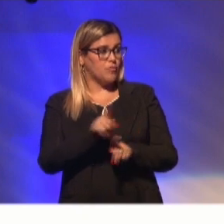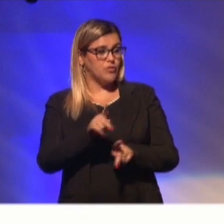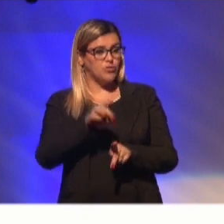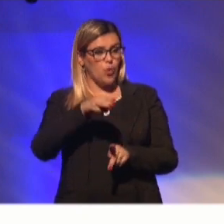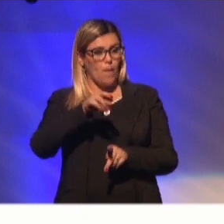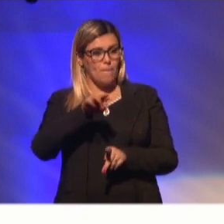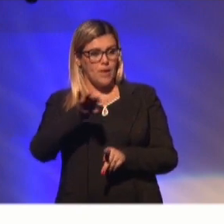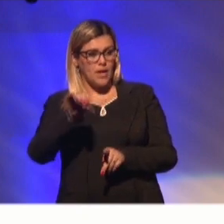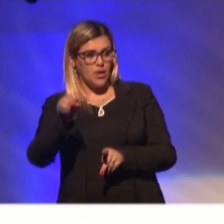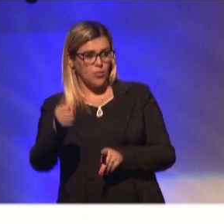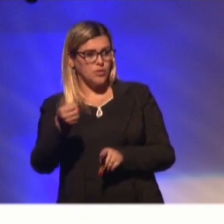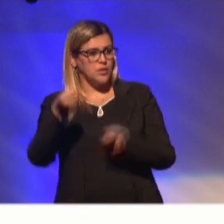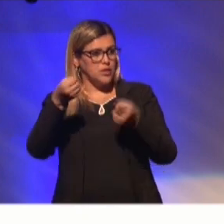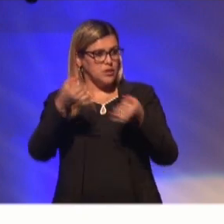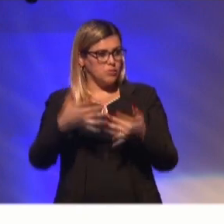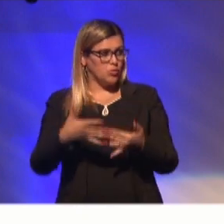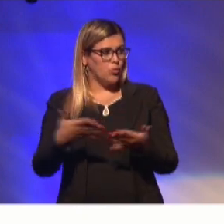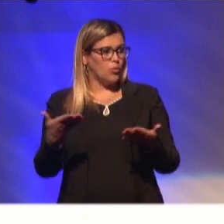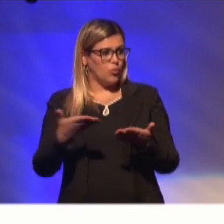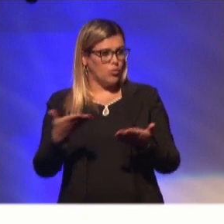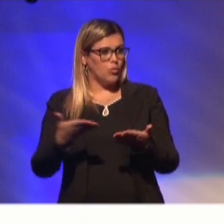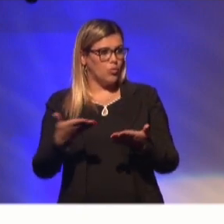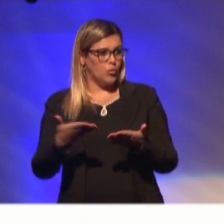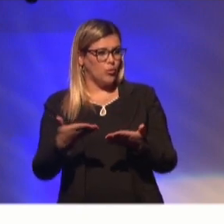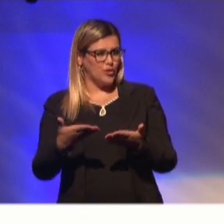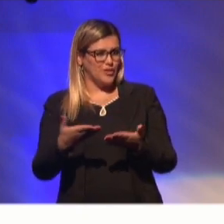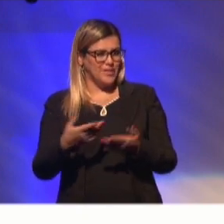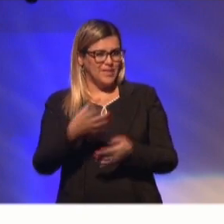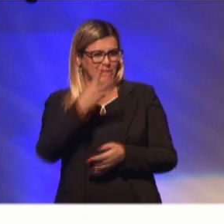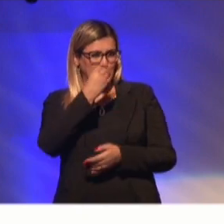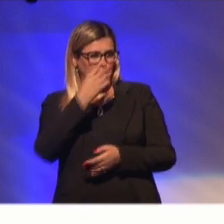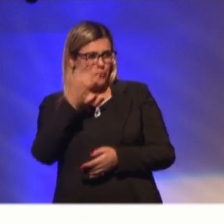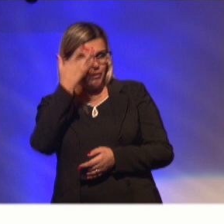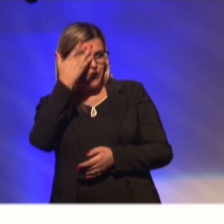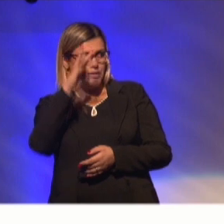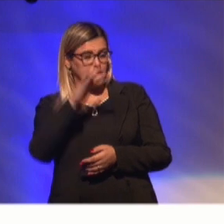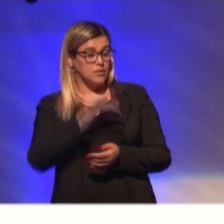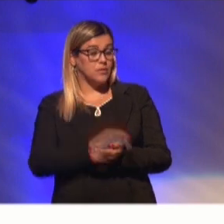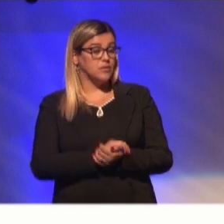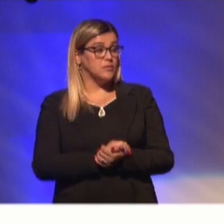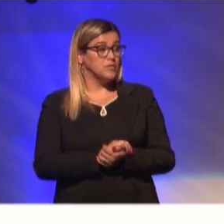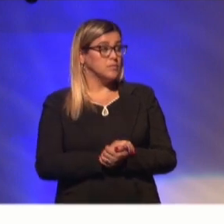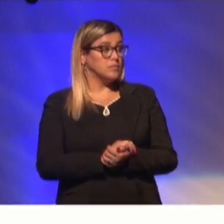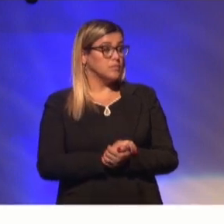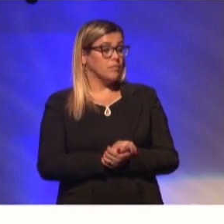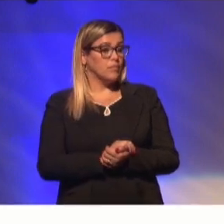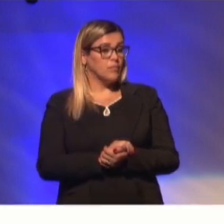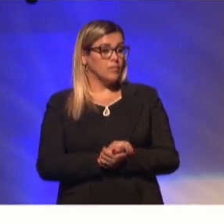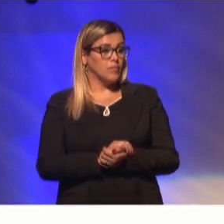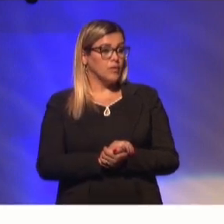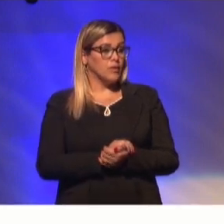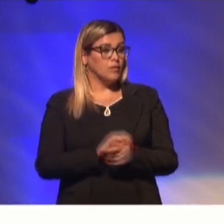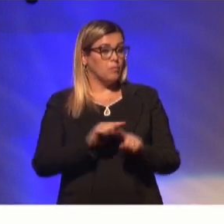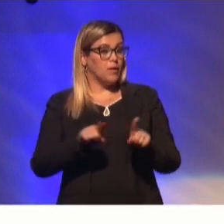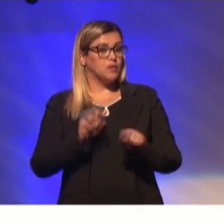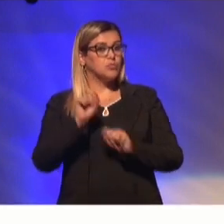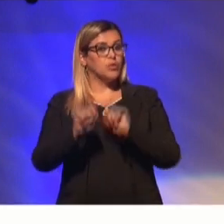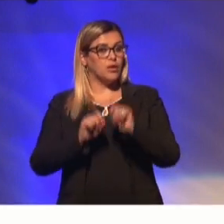falou na palestra um pouco mais no início do dia. Mas a gente ainda